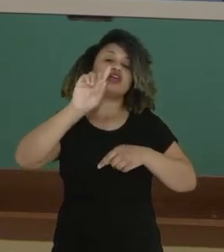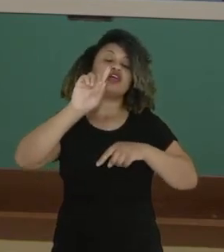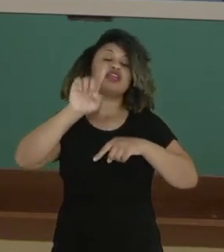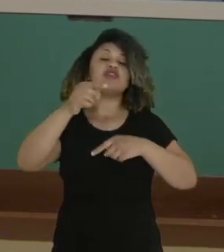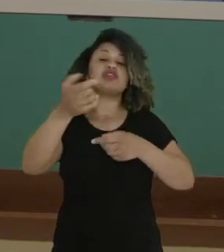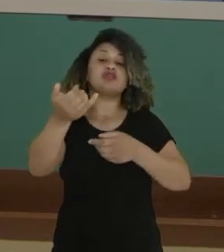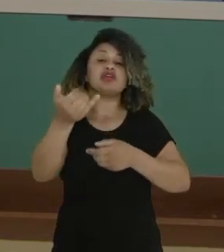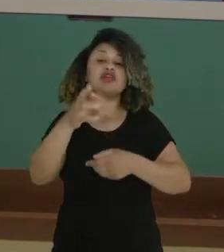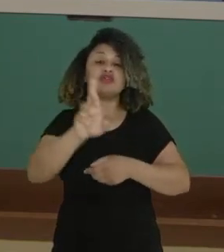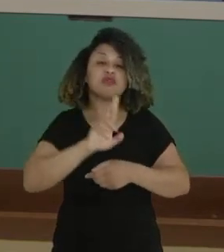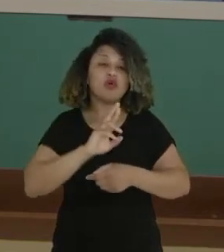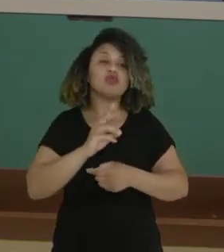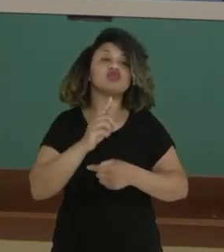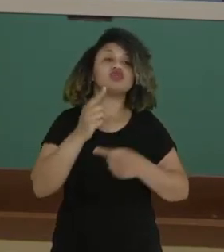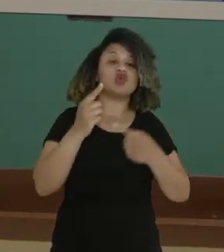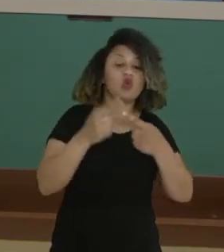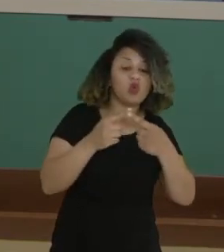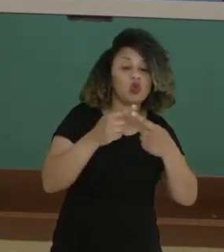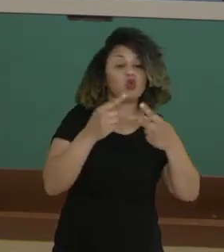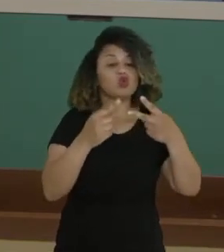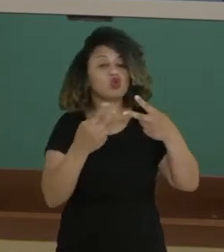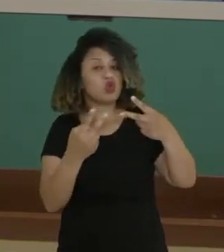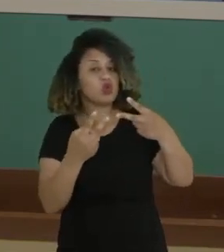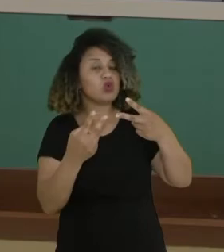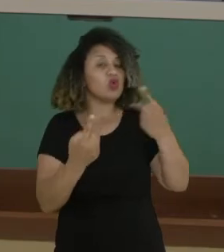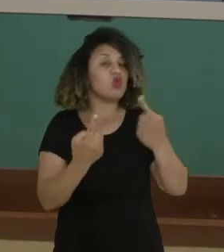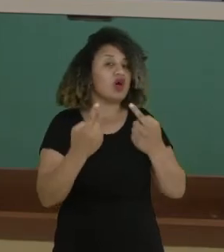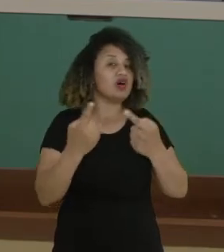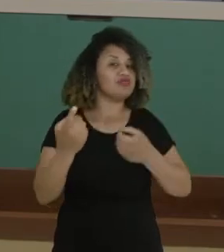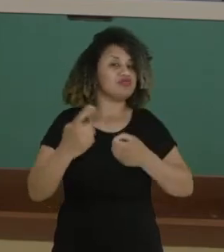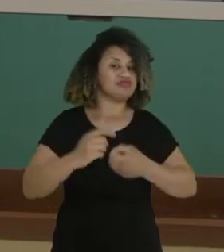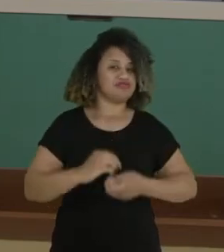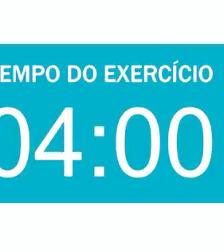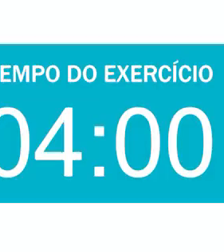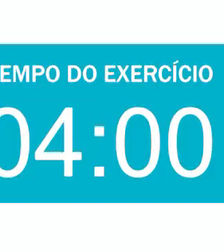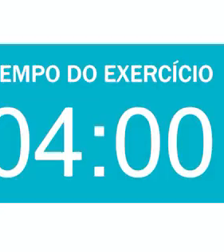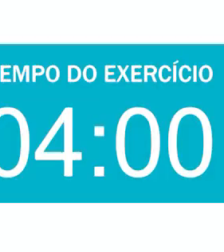dizer se é a situação 1 ou a situação 2.